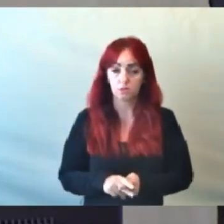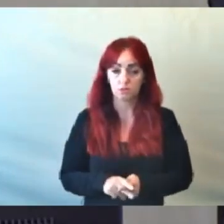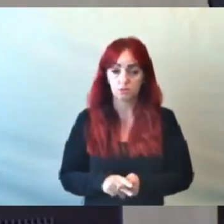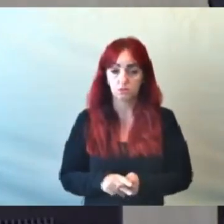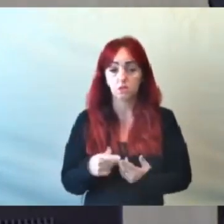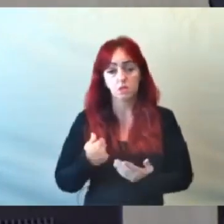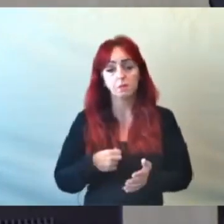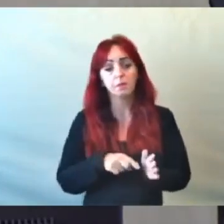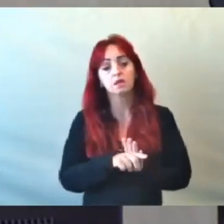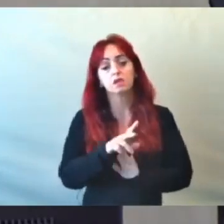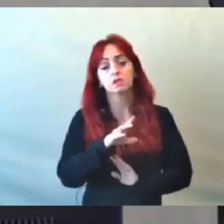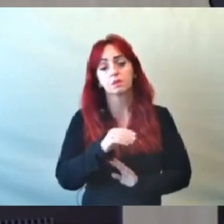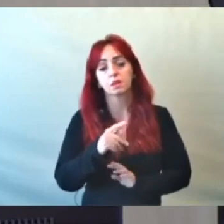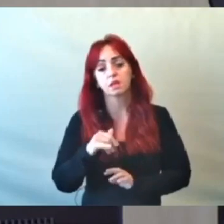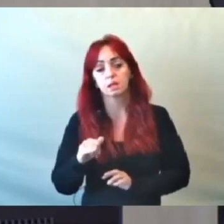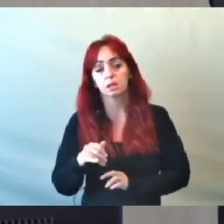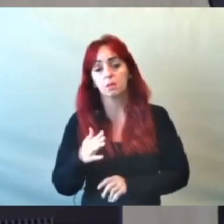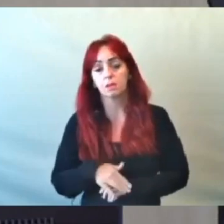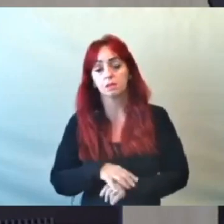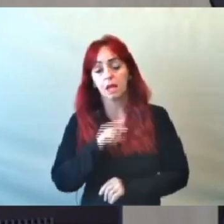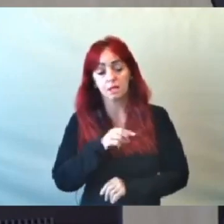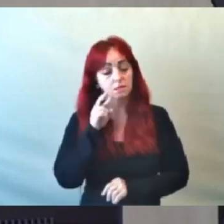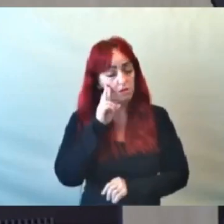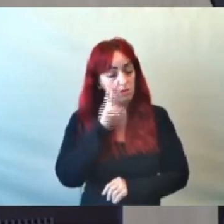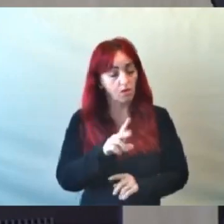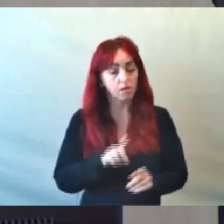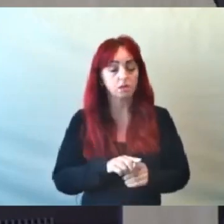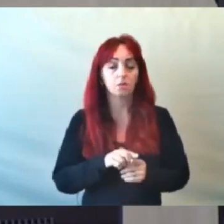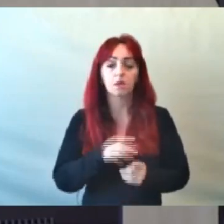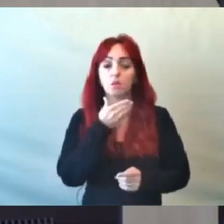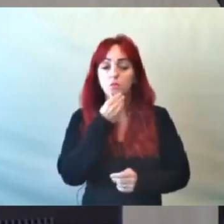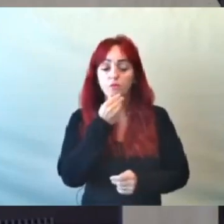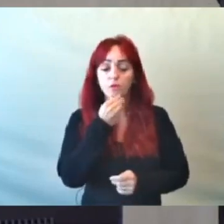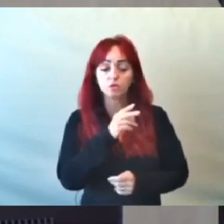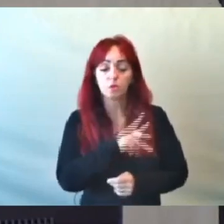senhora quanto o professor Nilo levantaram a mão, fique à vontade.